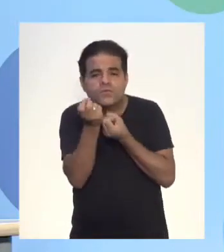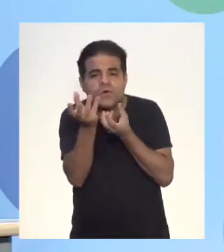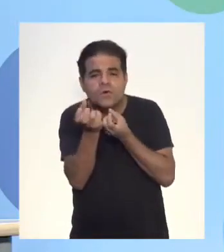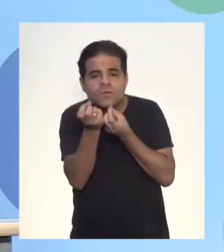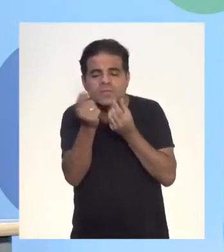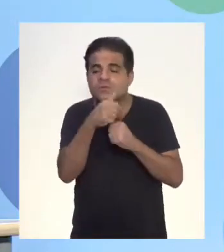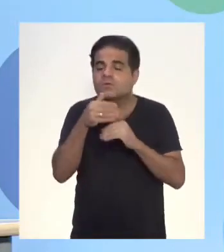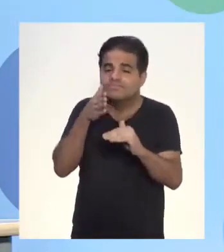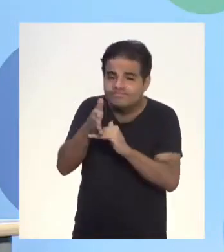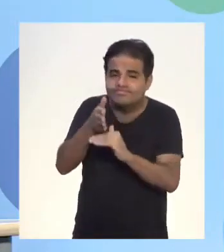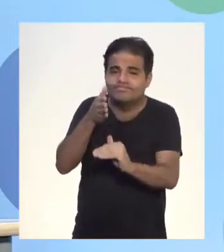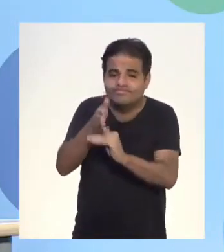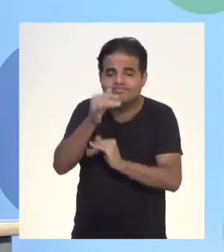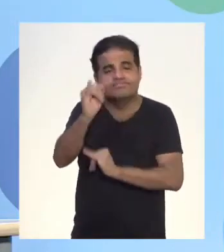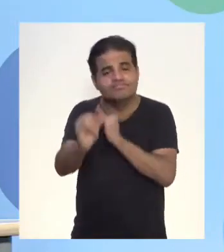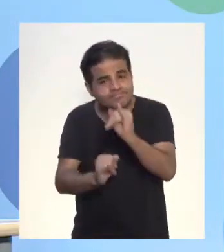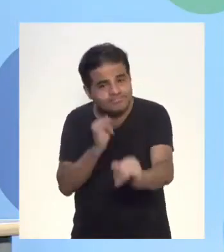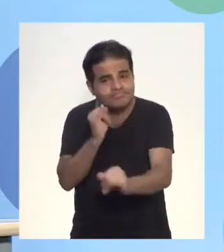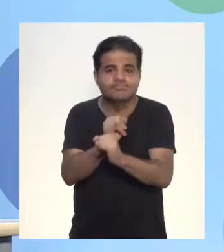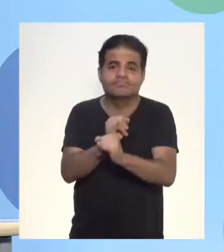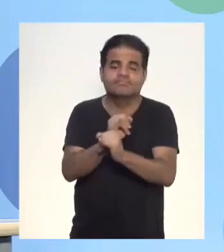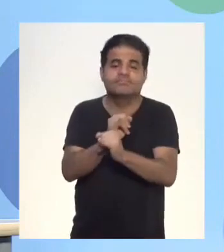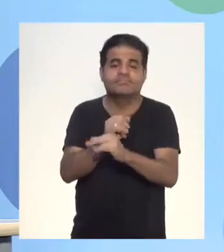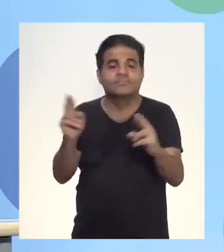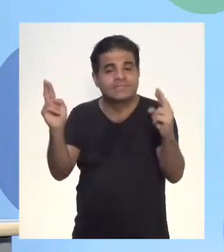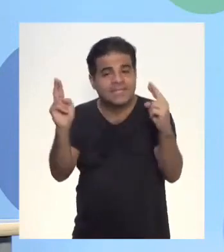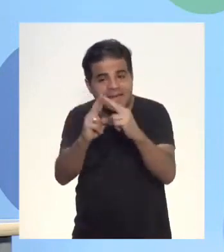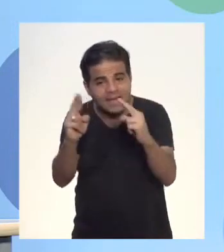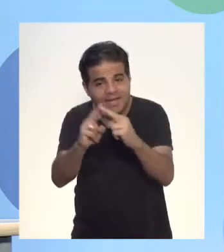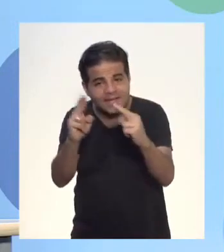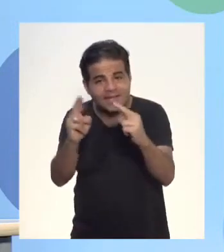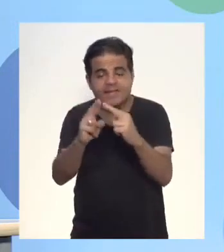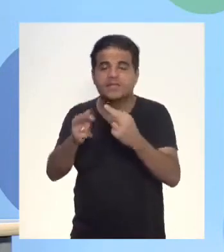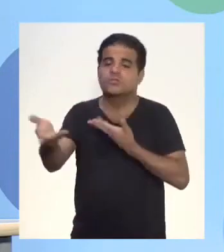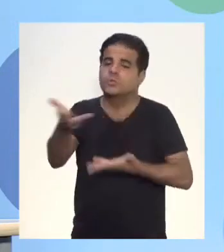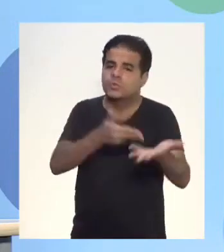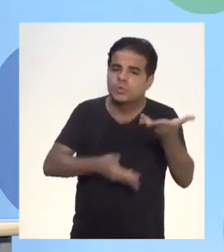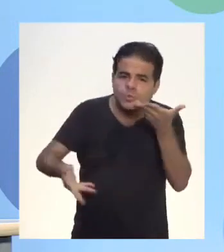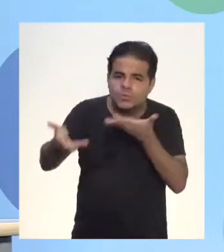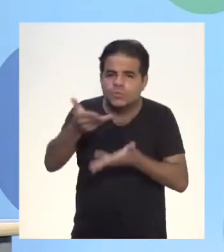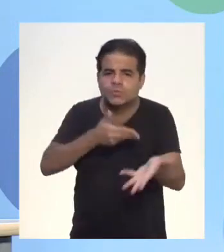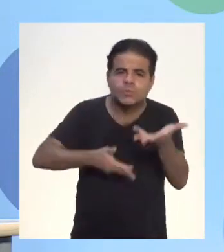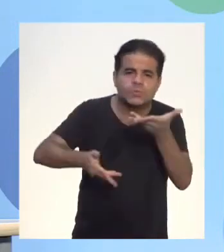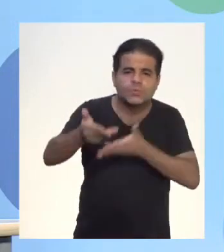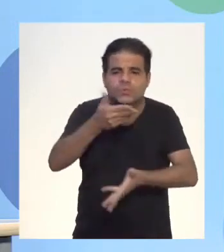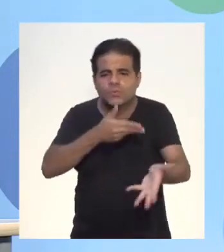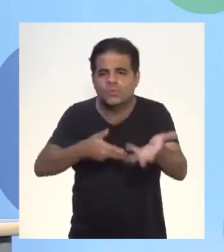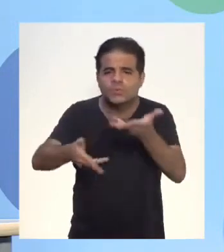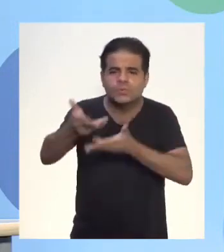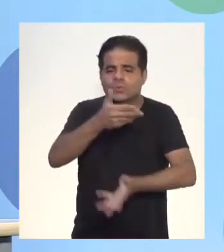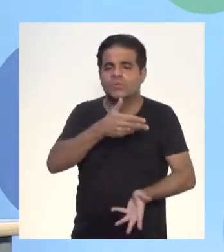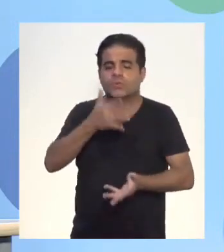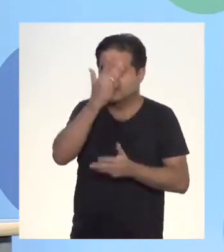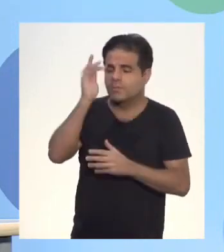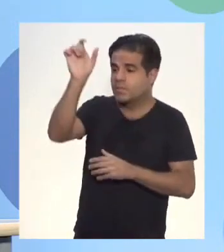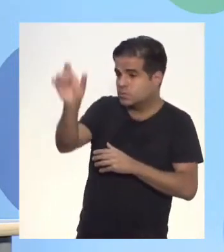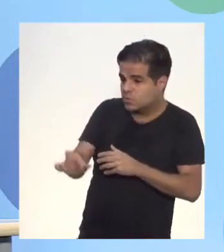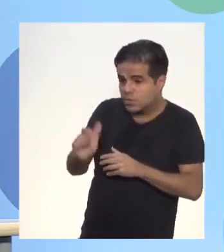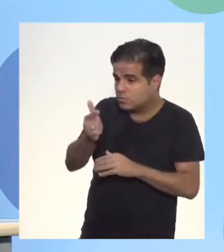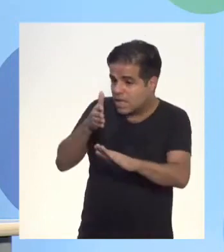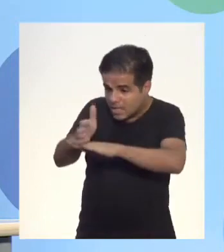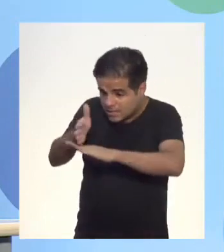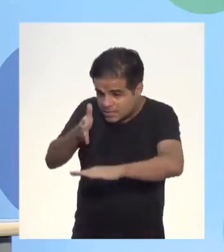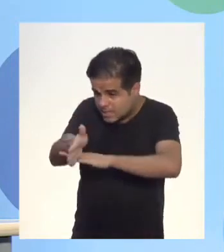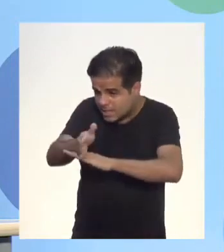nós acessamos através da internet, da rede, dessa rede de compartilhamento de dados. Né? Então, quando alguém não tem